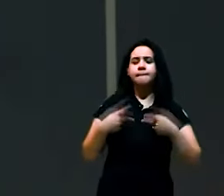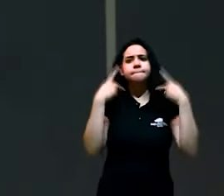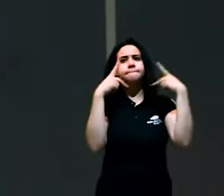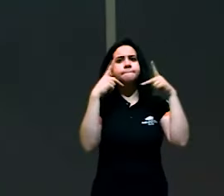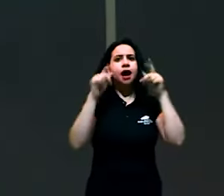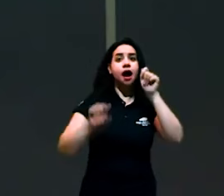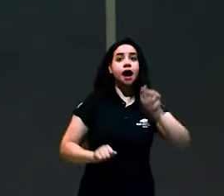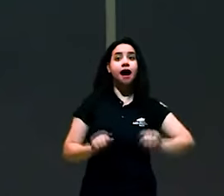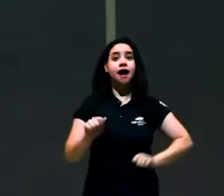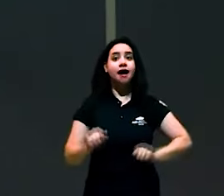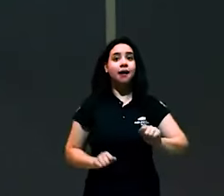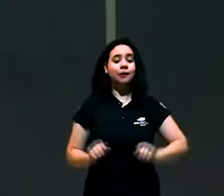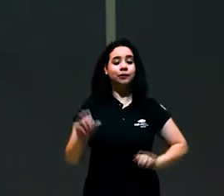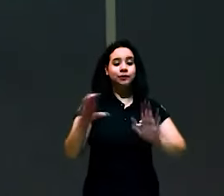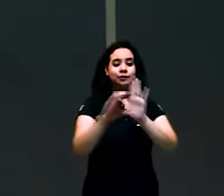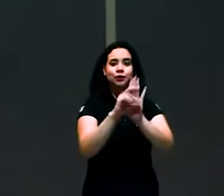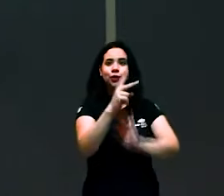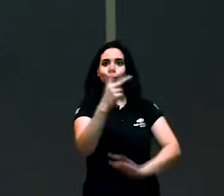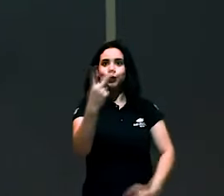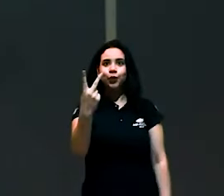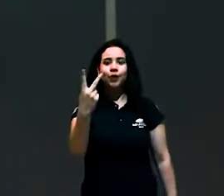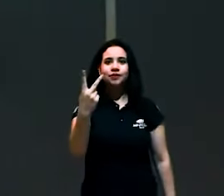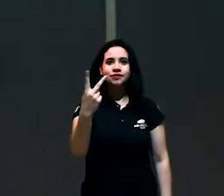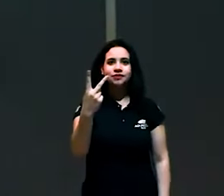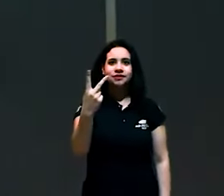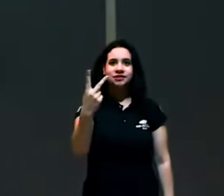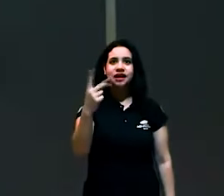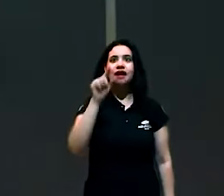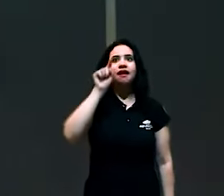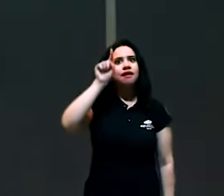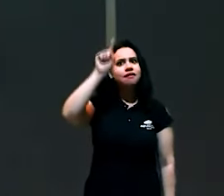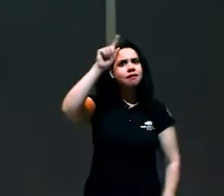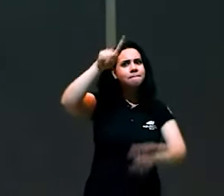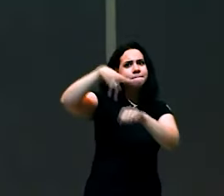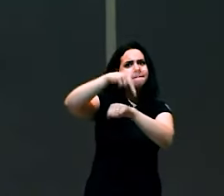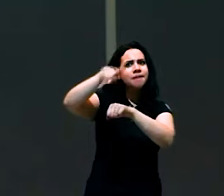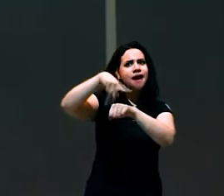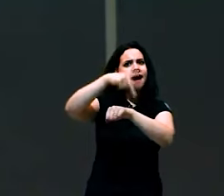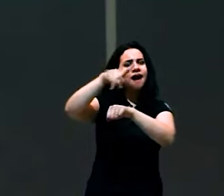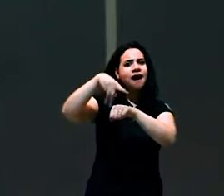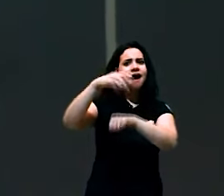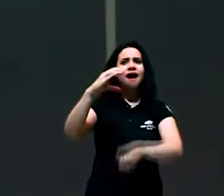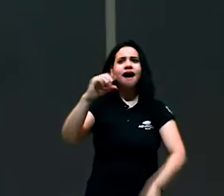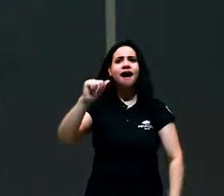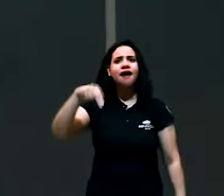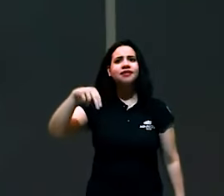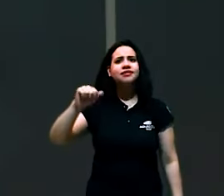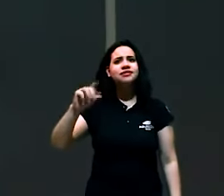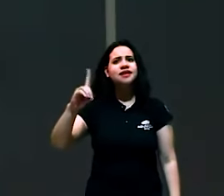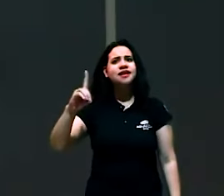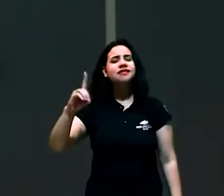e por primeira vez caiu o Pentecostes da igreja de Canadá, no ano 1913, era o fogo do